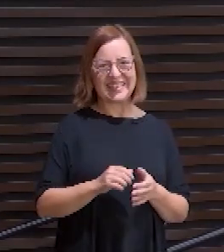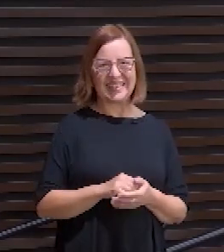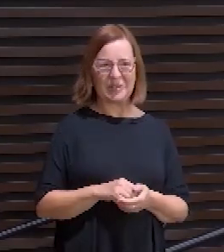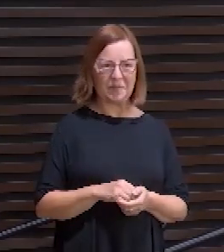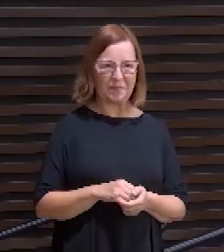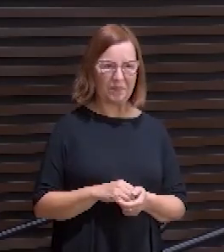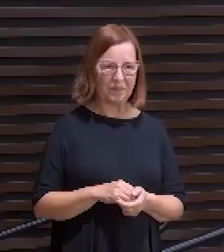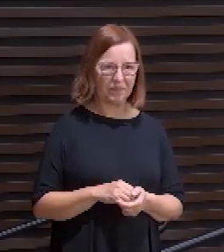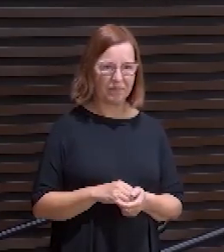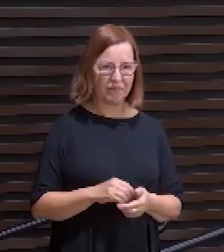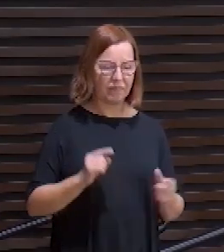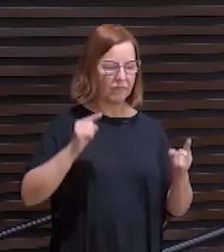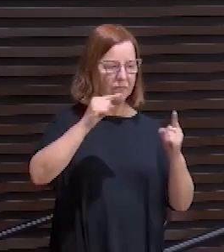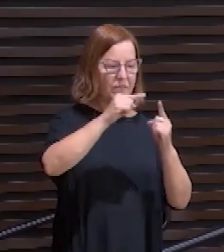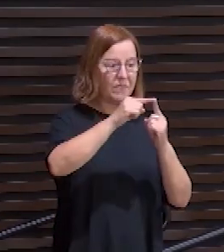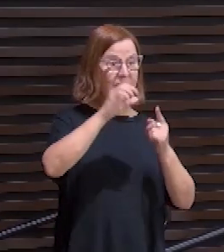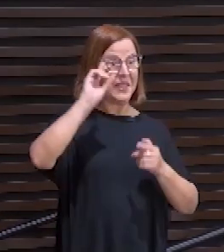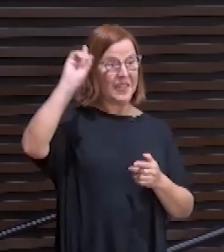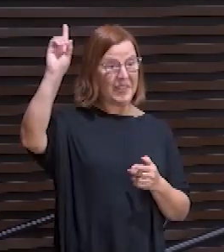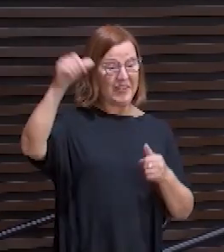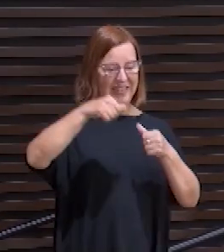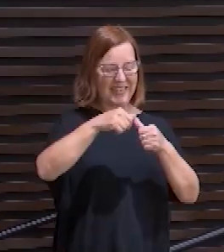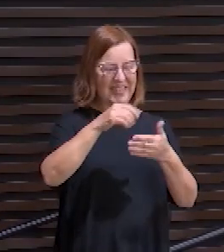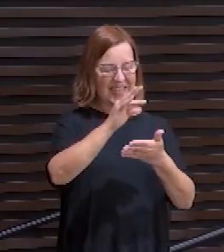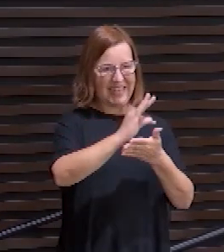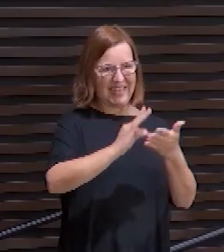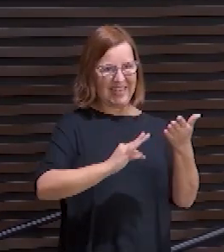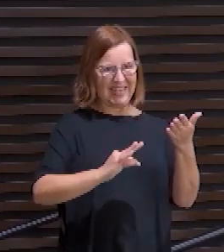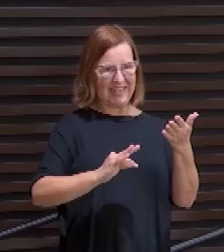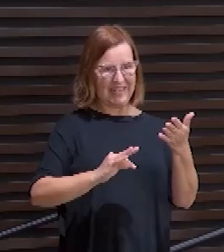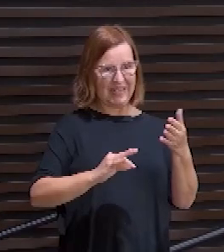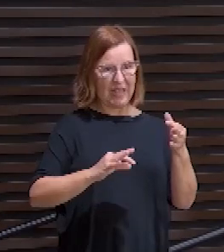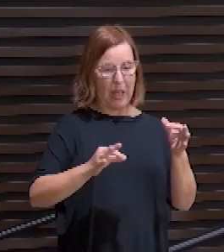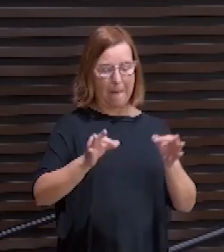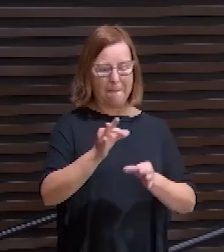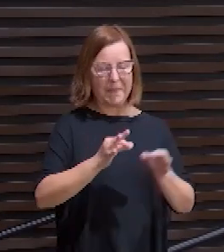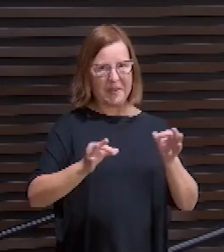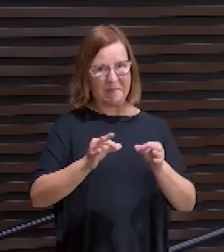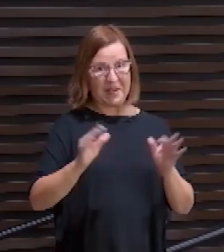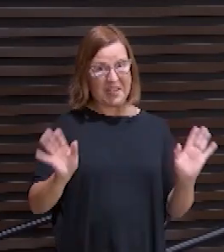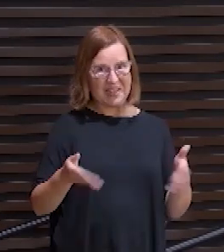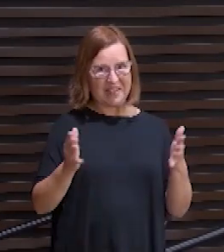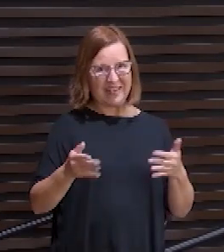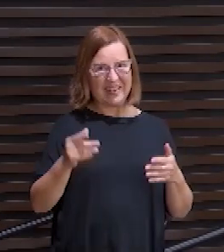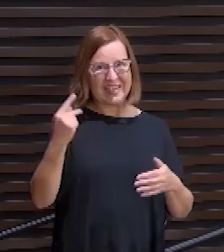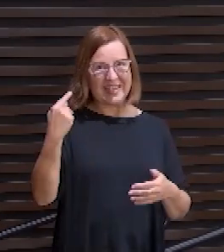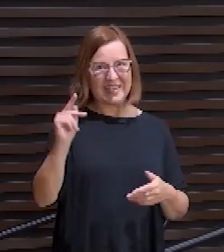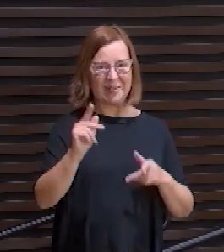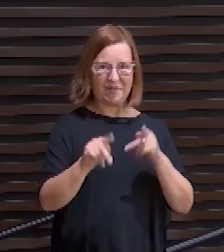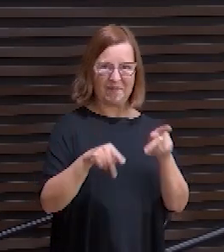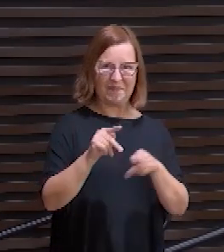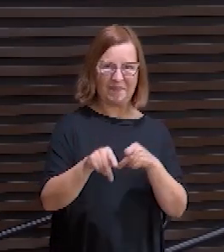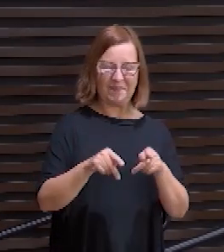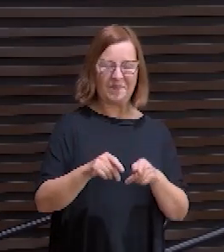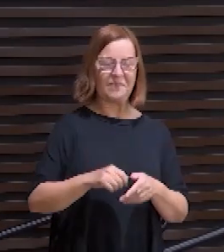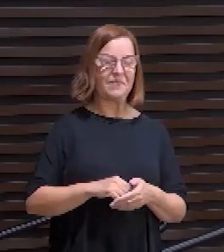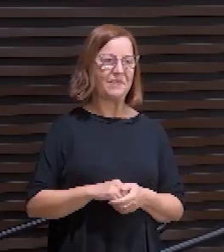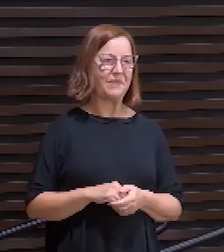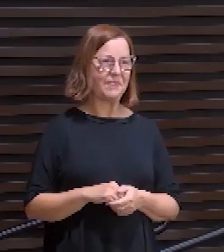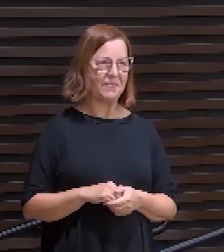O objetivo de Deus com esse texto, meus irmãos, é preparar e encorajar a sua igreja.